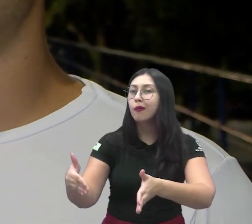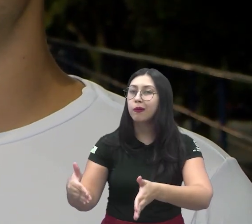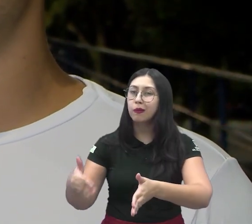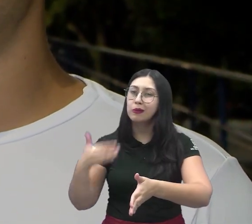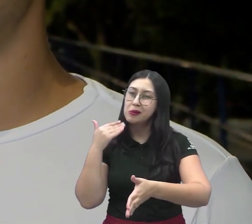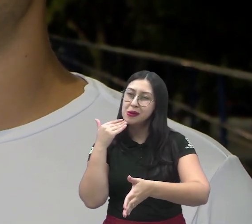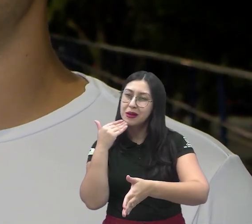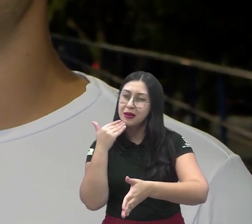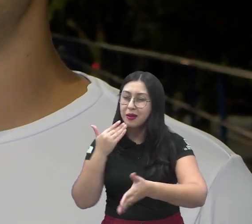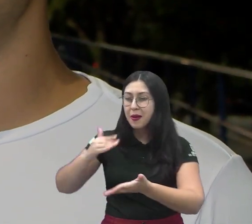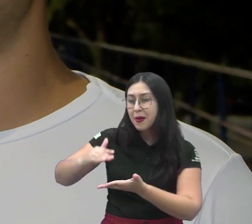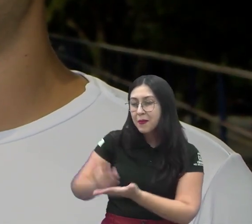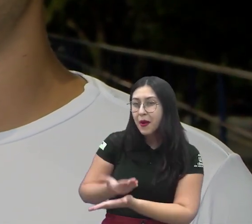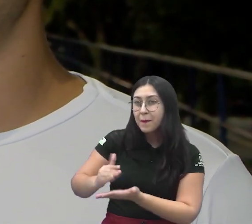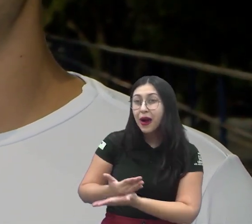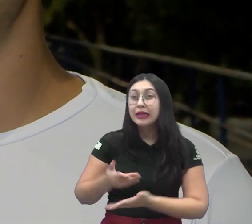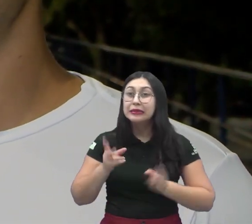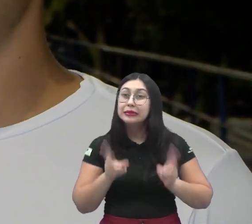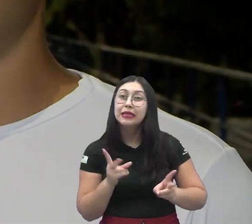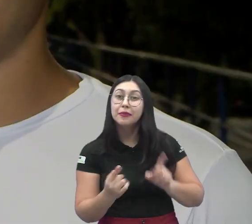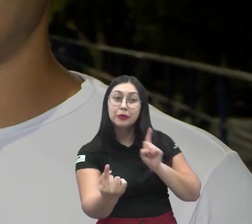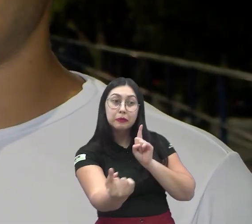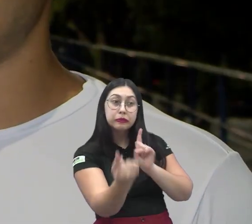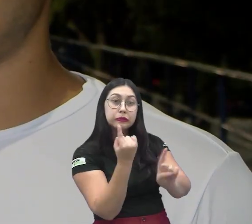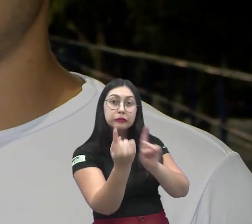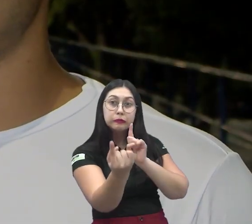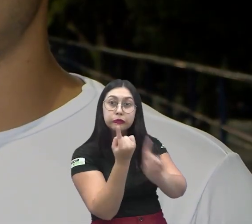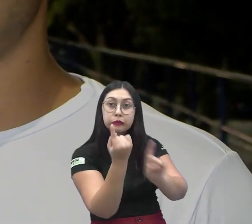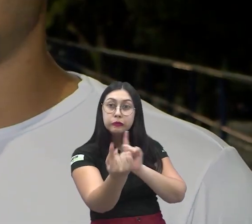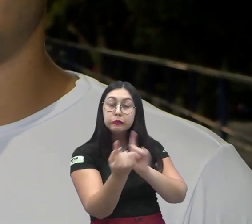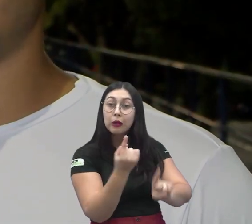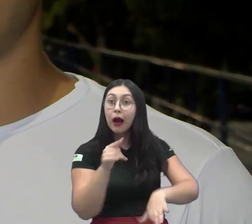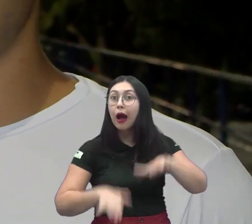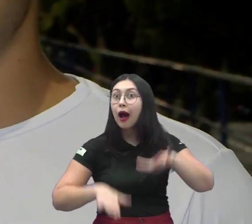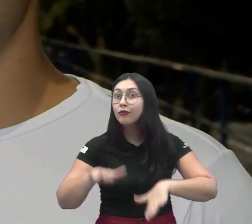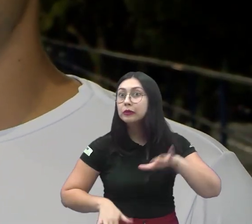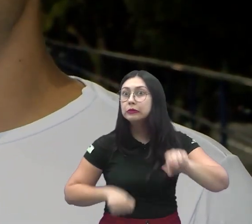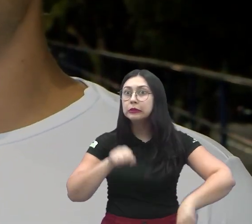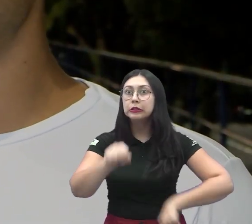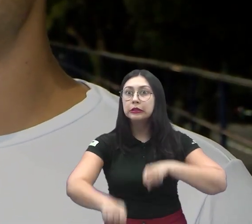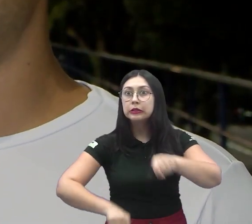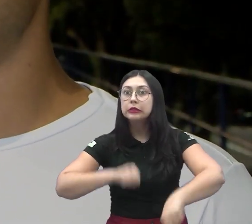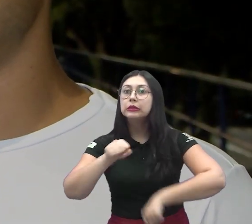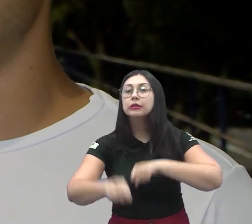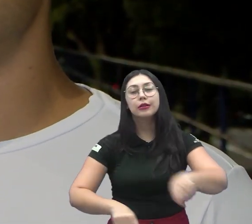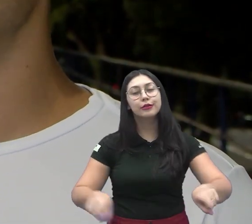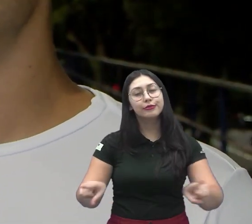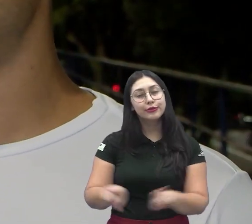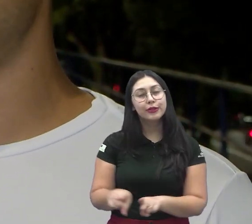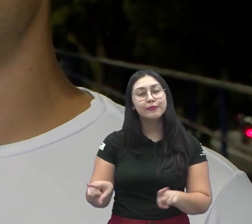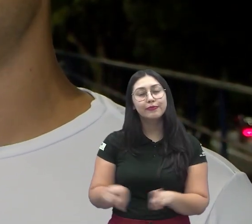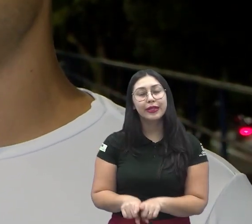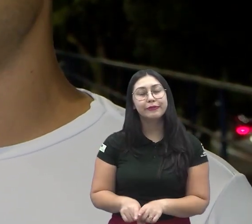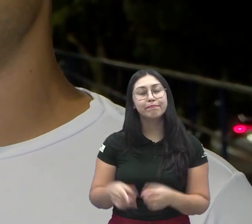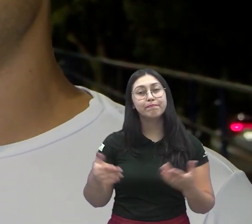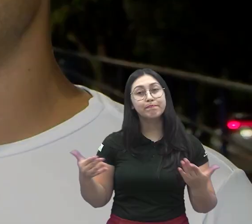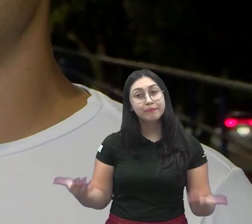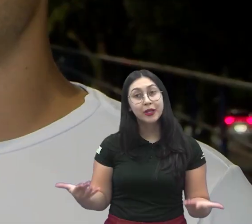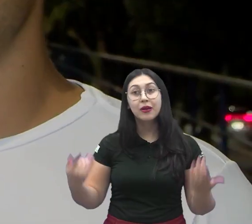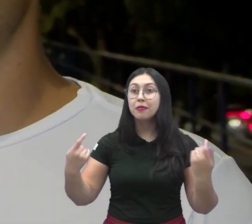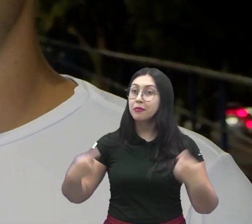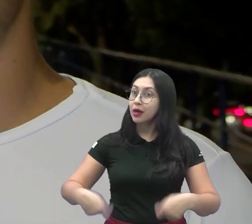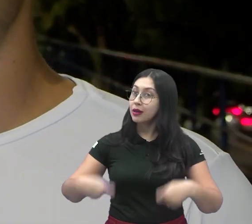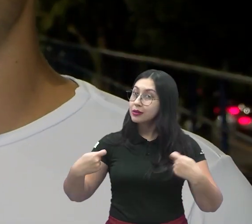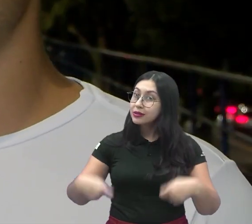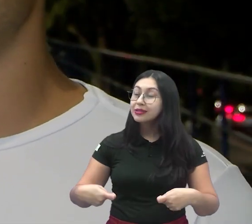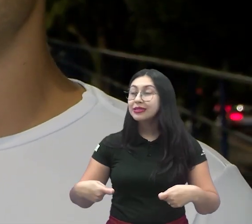de calçadas irregulares, pedestres, ou até mesmo as bicicletas passando enquanto a gente está correndo, né? Então a